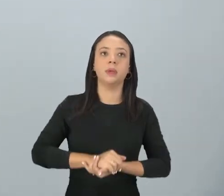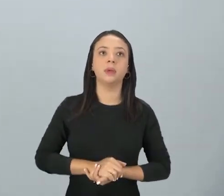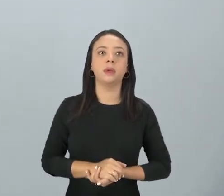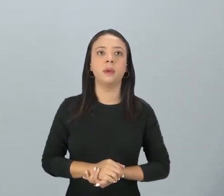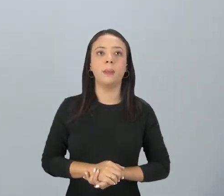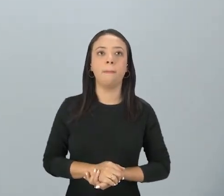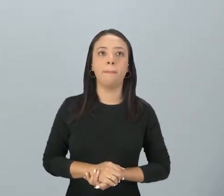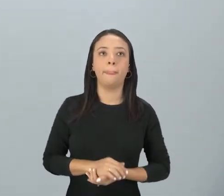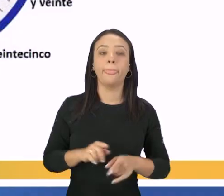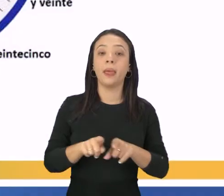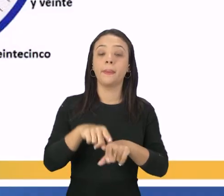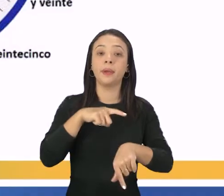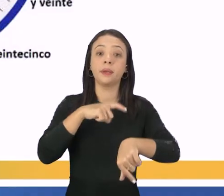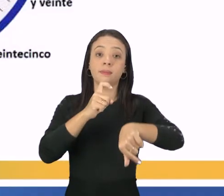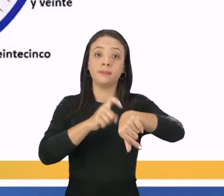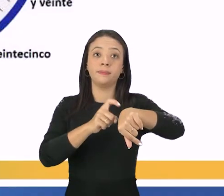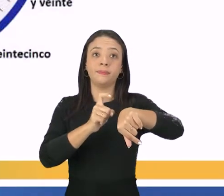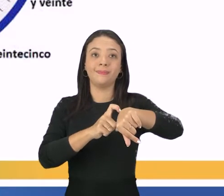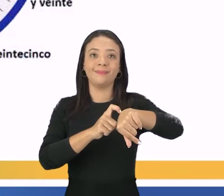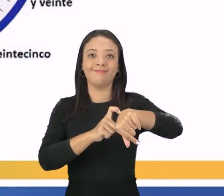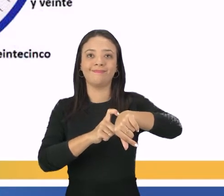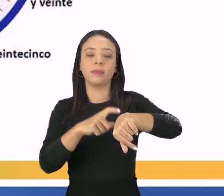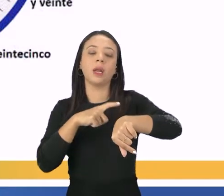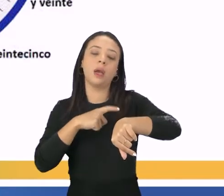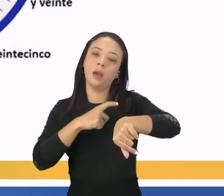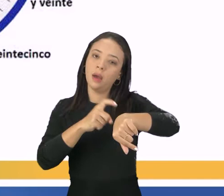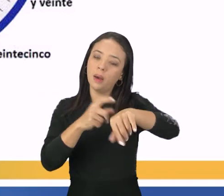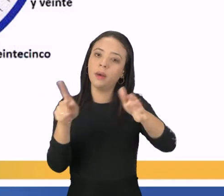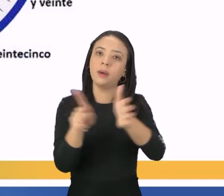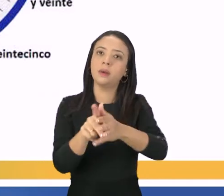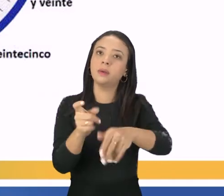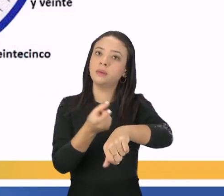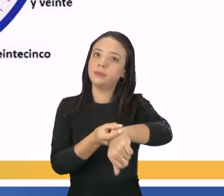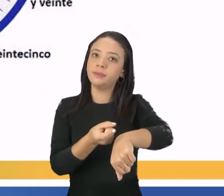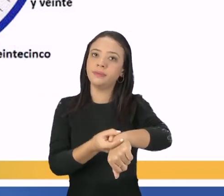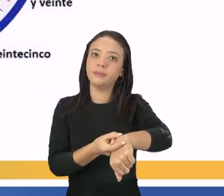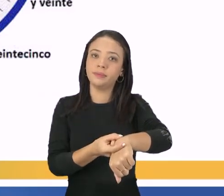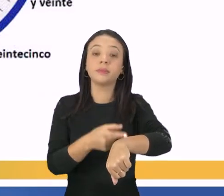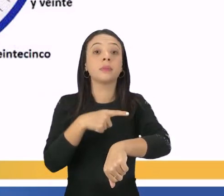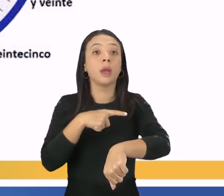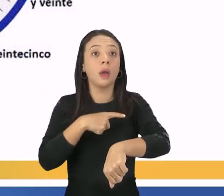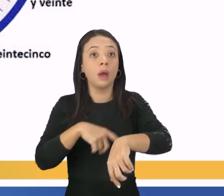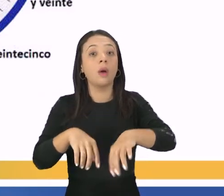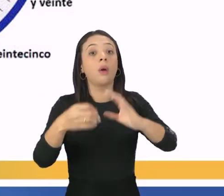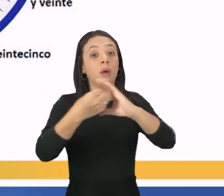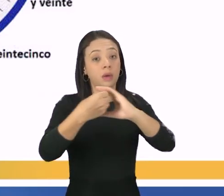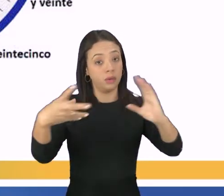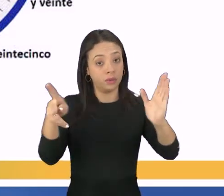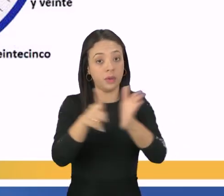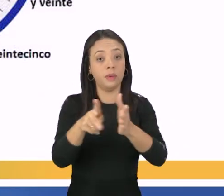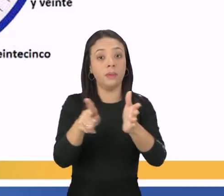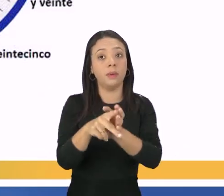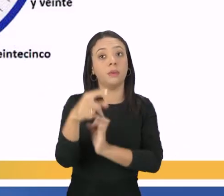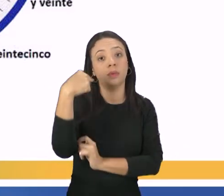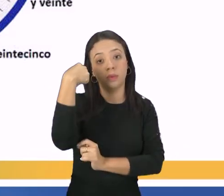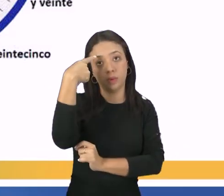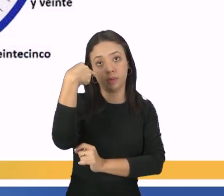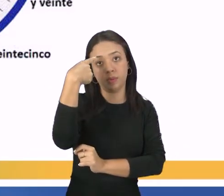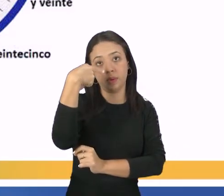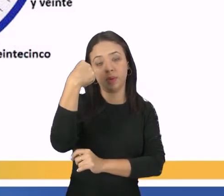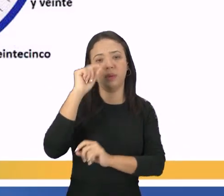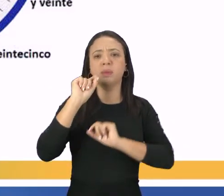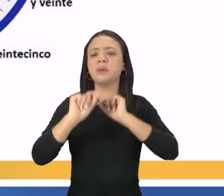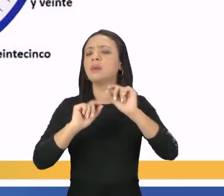E aí eu tenho também as horas, né? O relógio. As horas têm uma particularidade também no espanhol, né? Qual